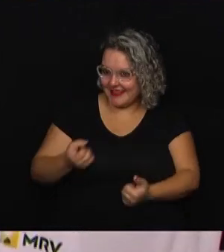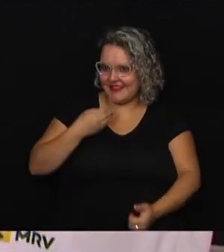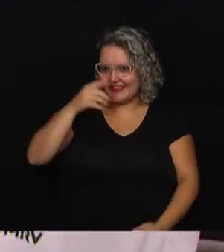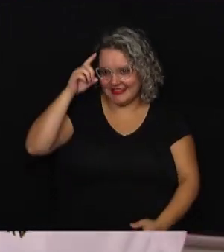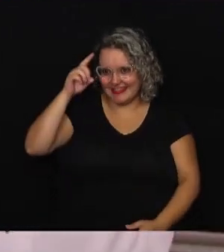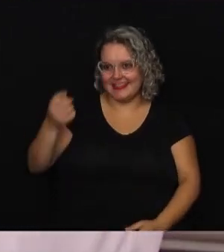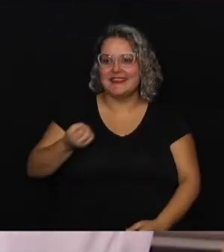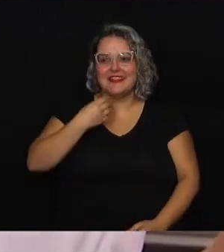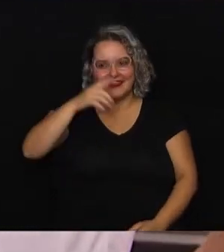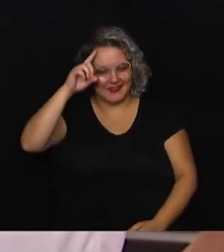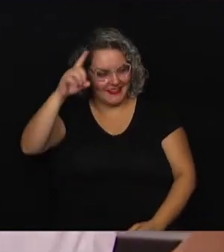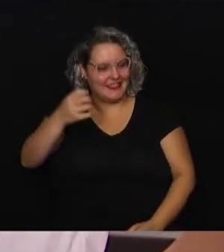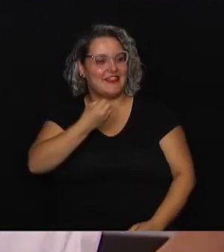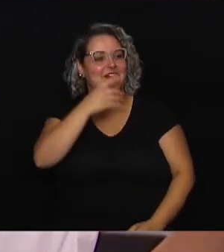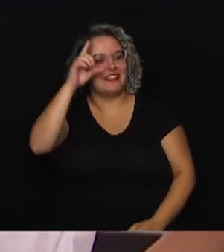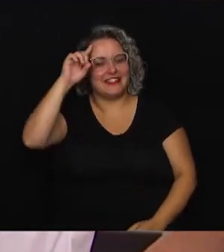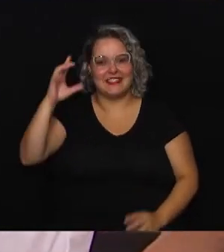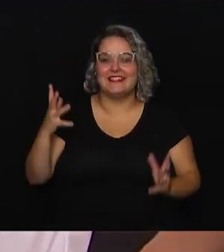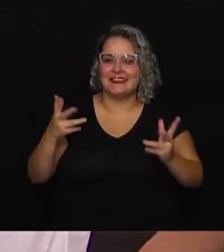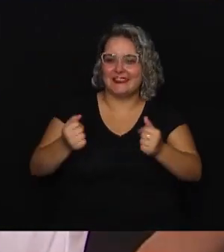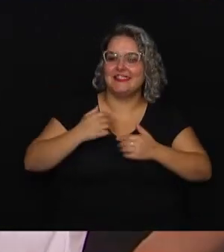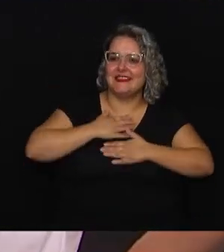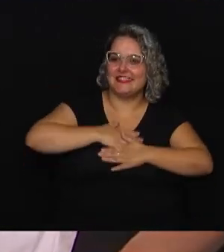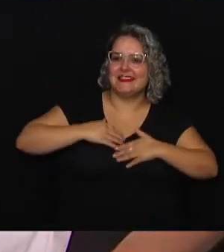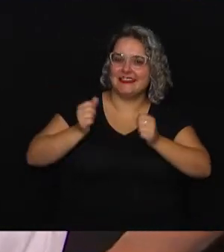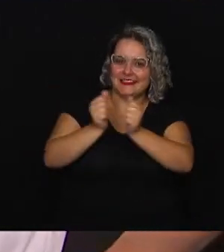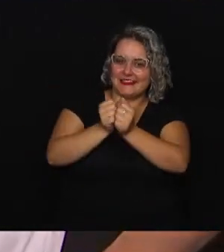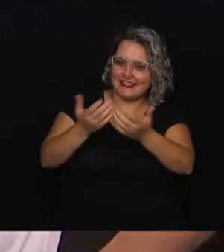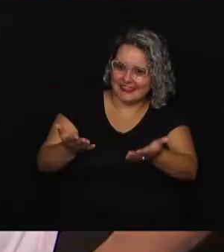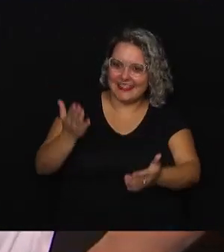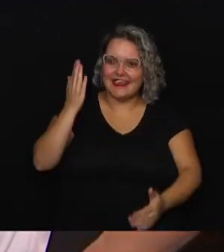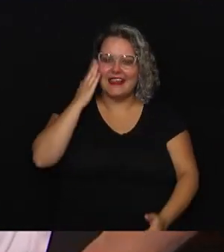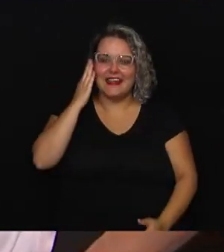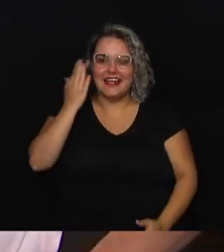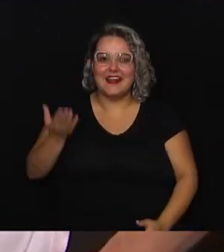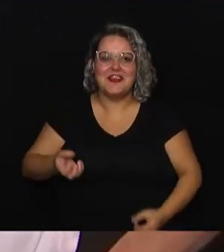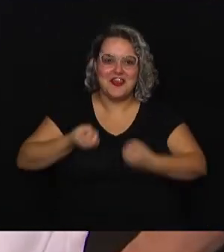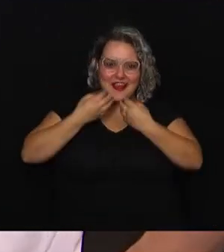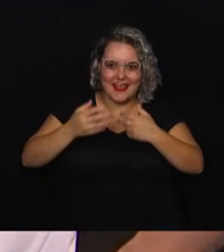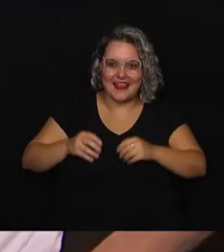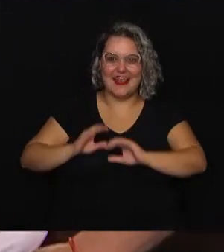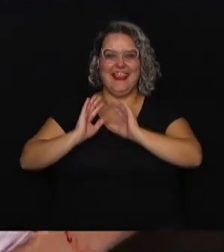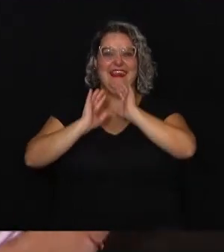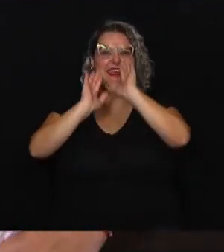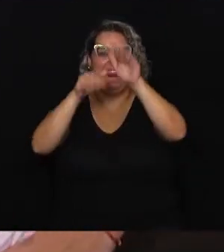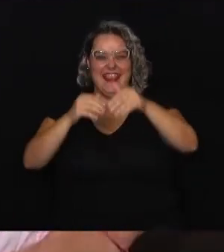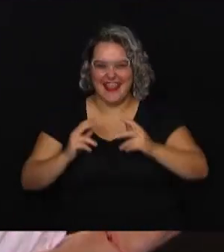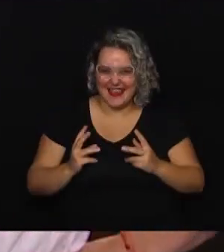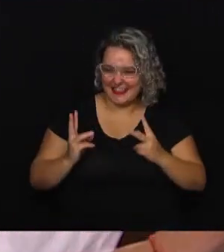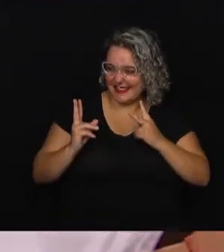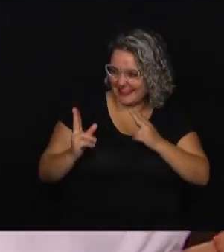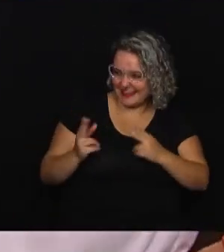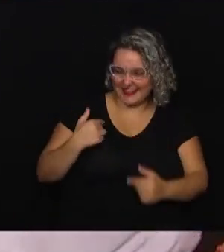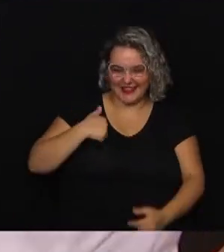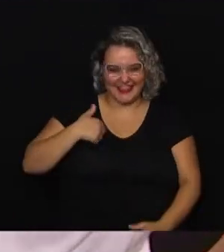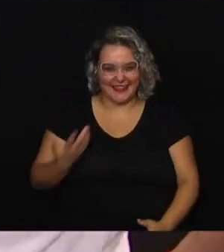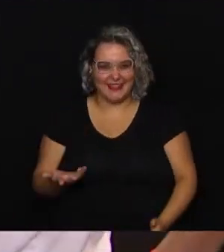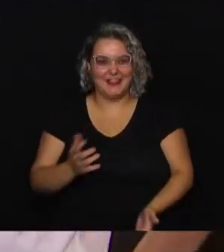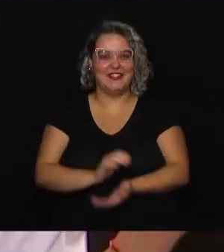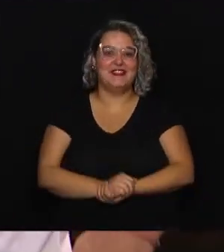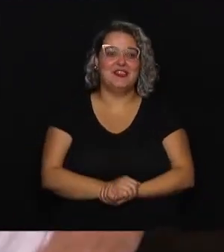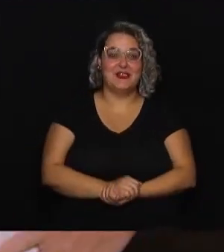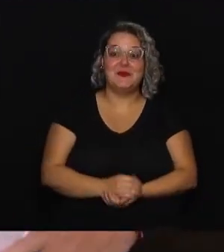Bom dia a todos. Um prazer estar aqui contigo, principalmente sabendo que você é bom de 3 igual eu. Bom, para falar aí sobre